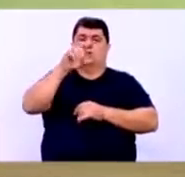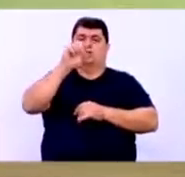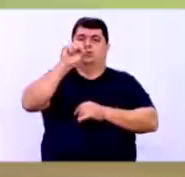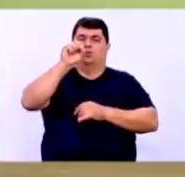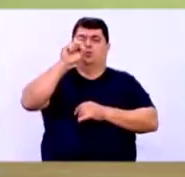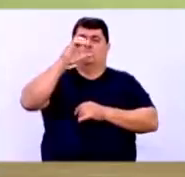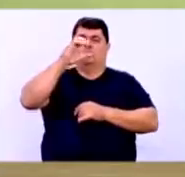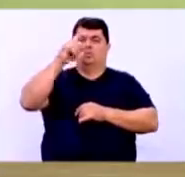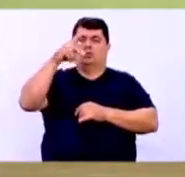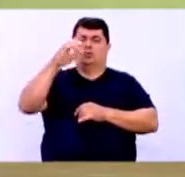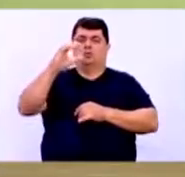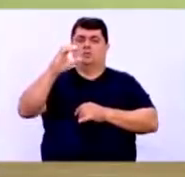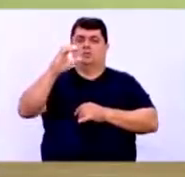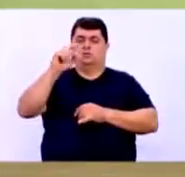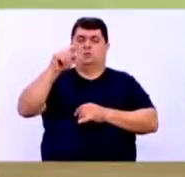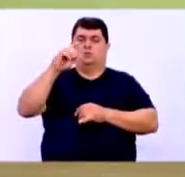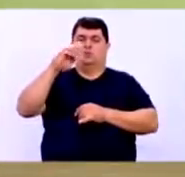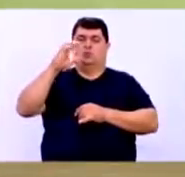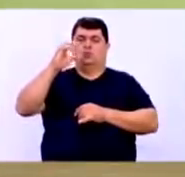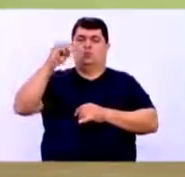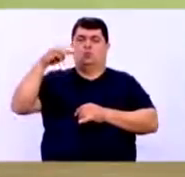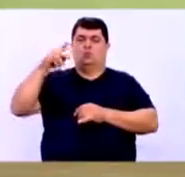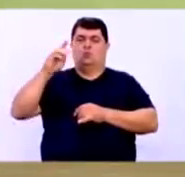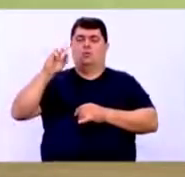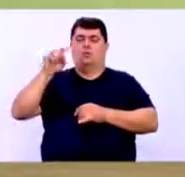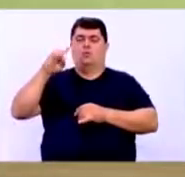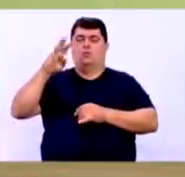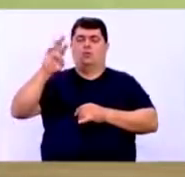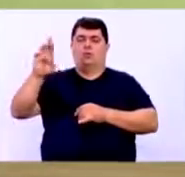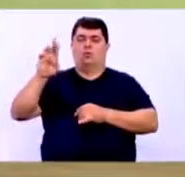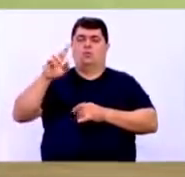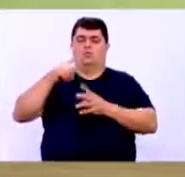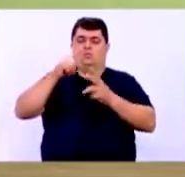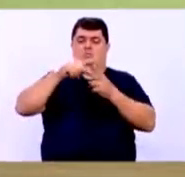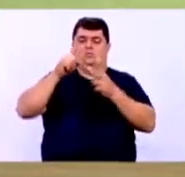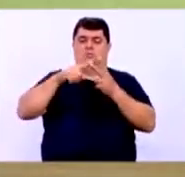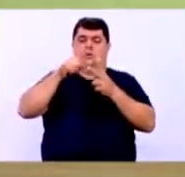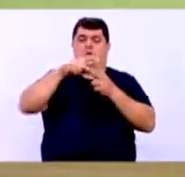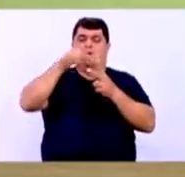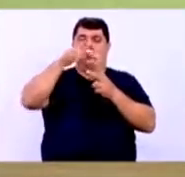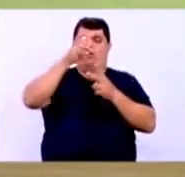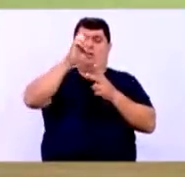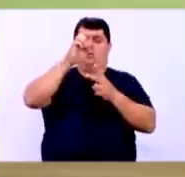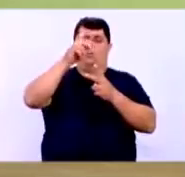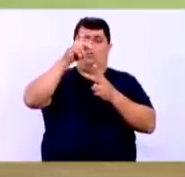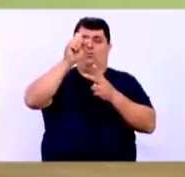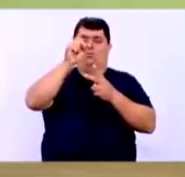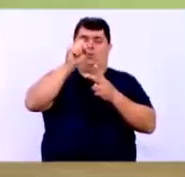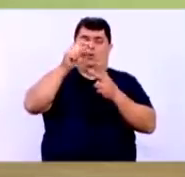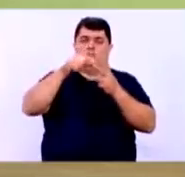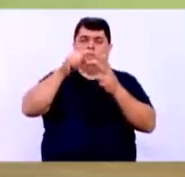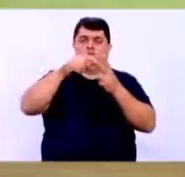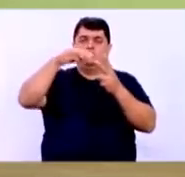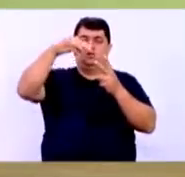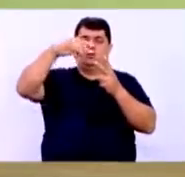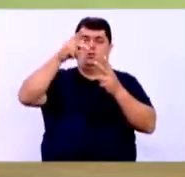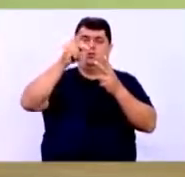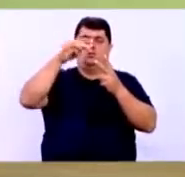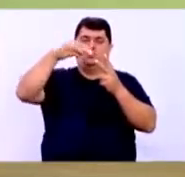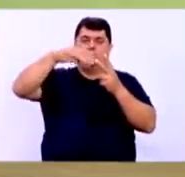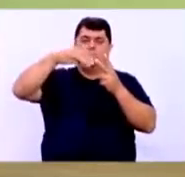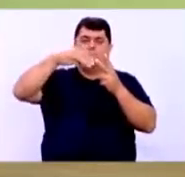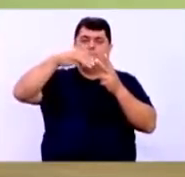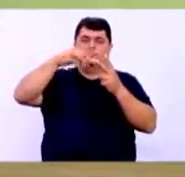www.cpc.org.br, e pegar o CPC 16, né? Mas são 2, né? O PEPS e a média ponderada móvel,